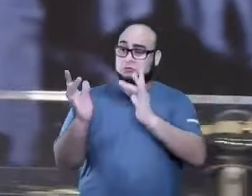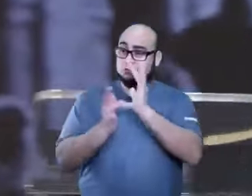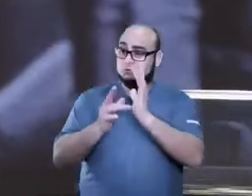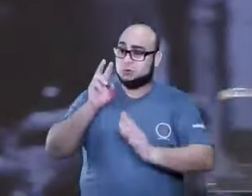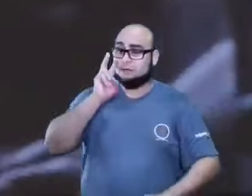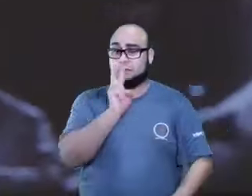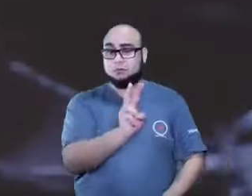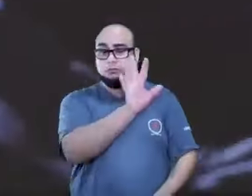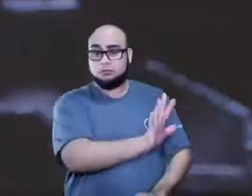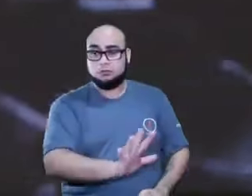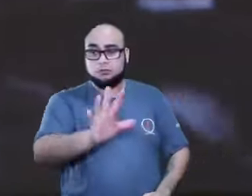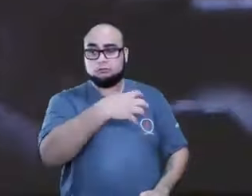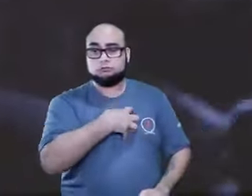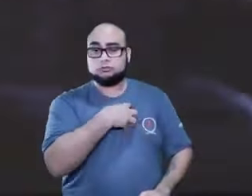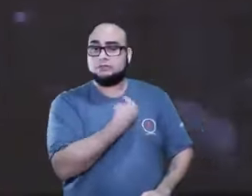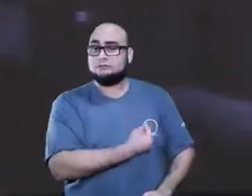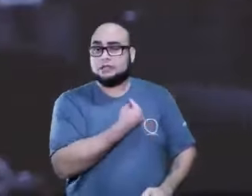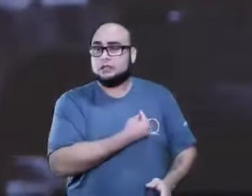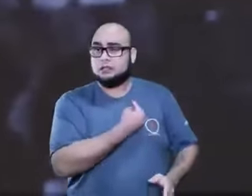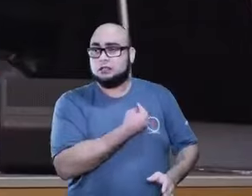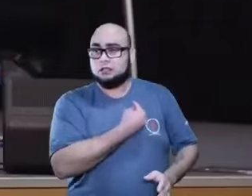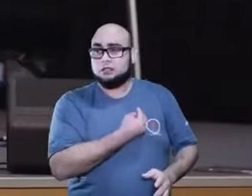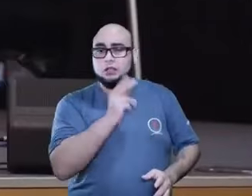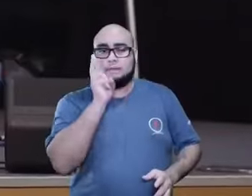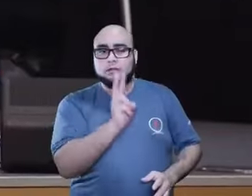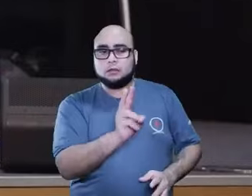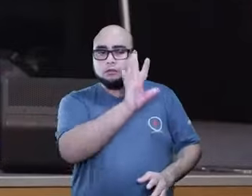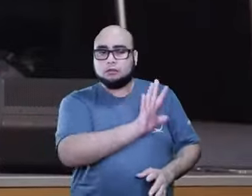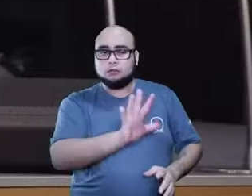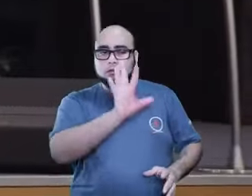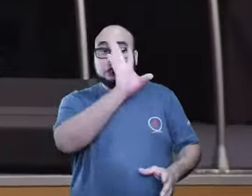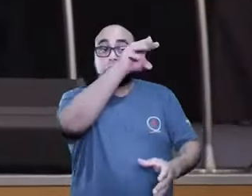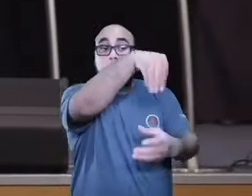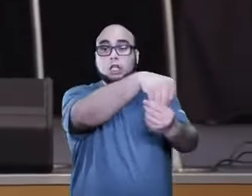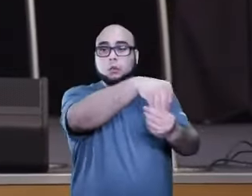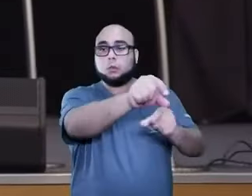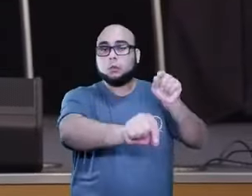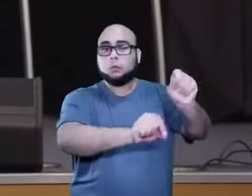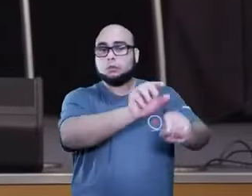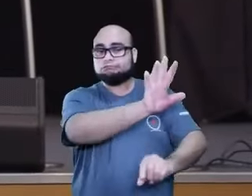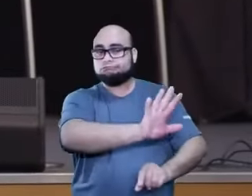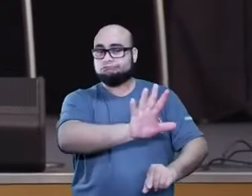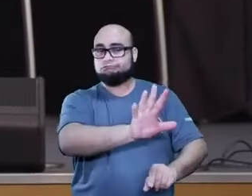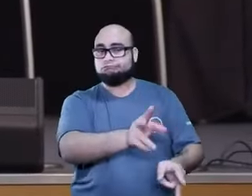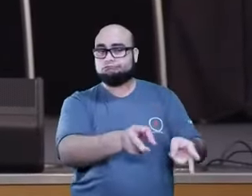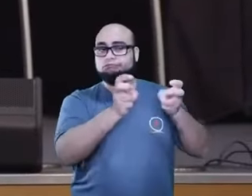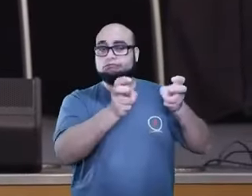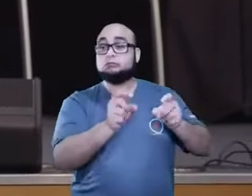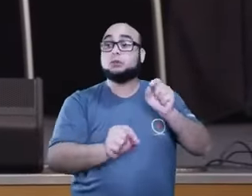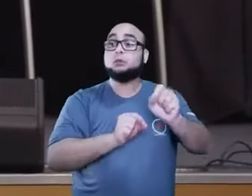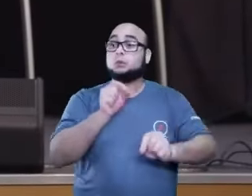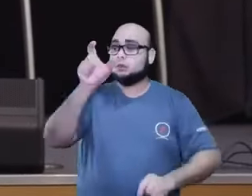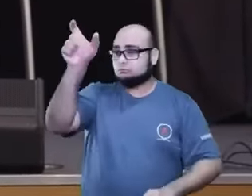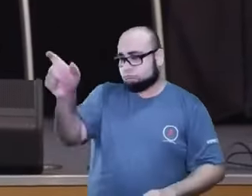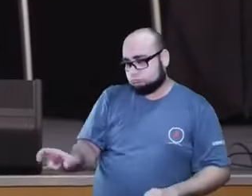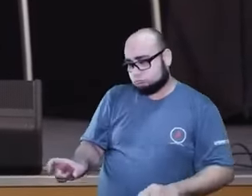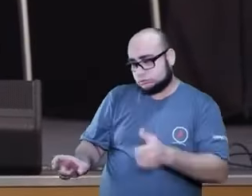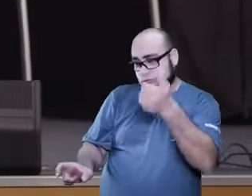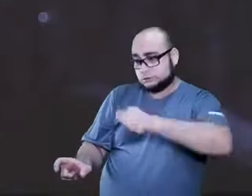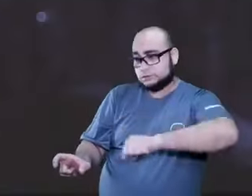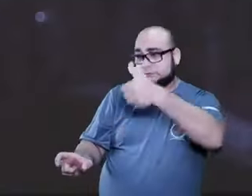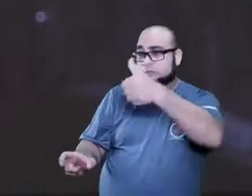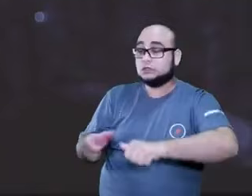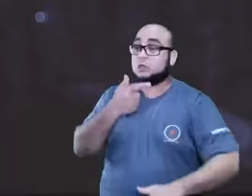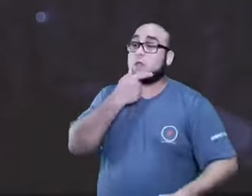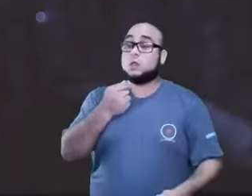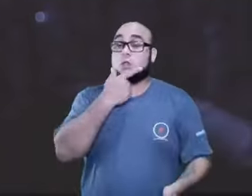analisa, quando Jesus olha, quando Jesus passa o crivo, ele vai dizer: rapaz, você não